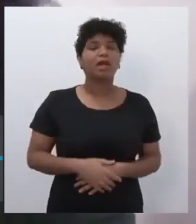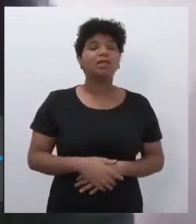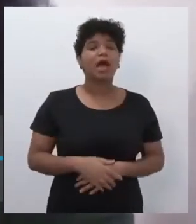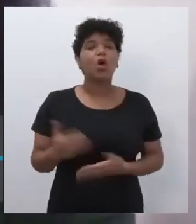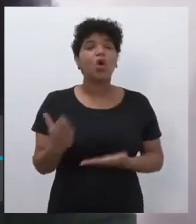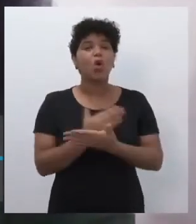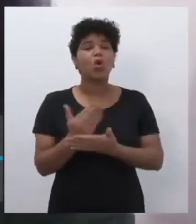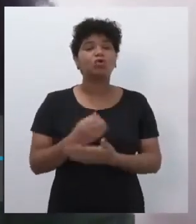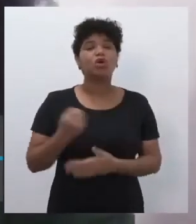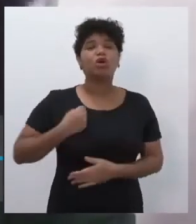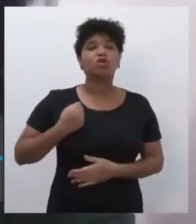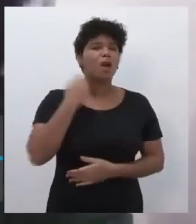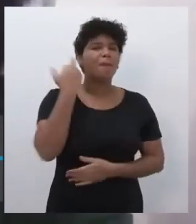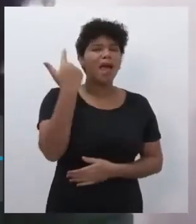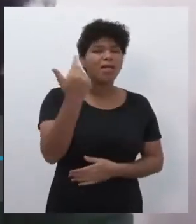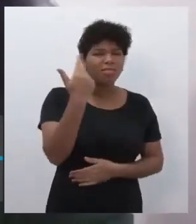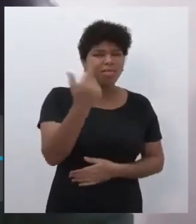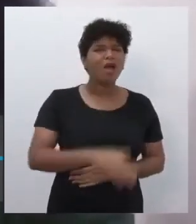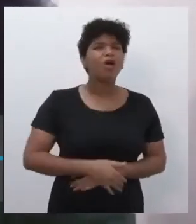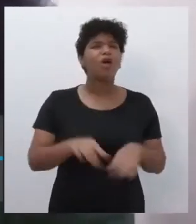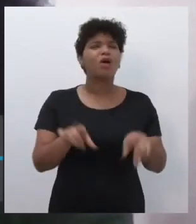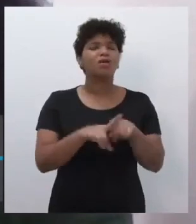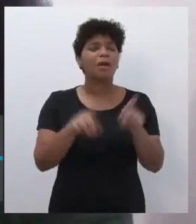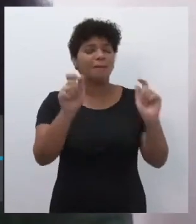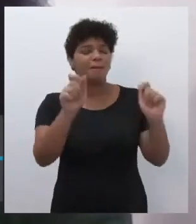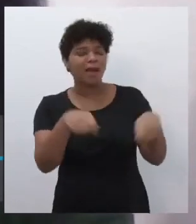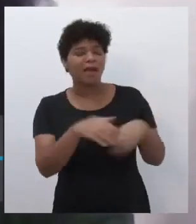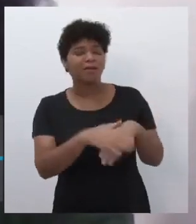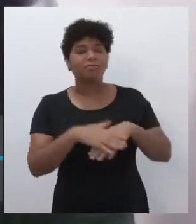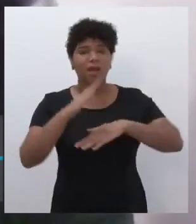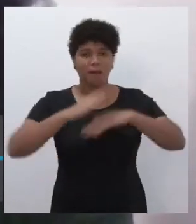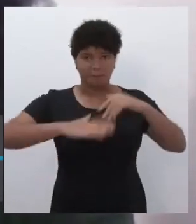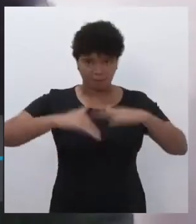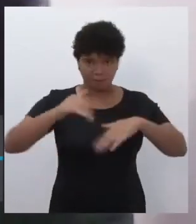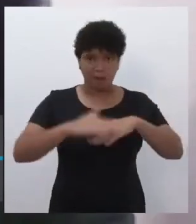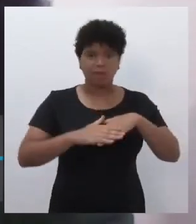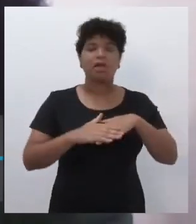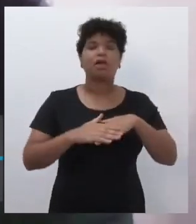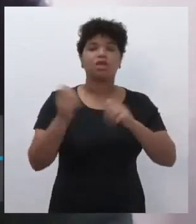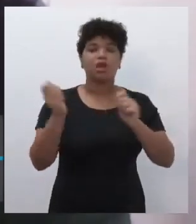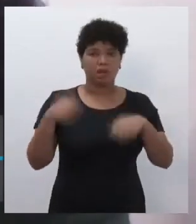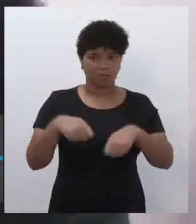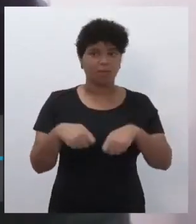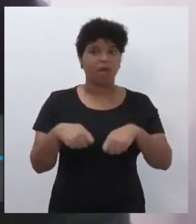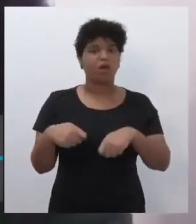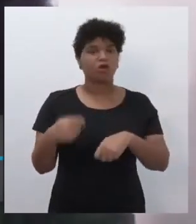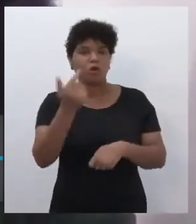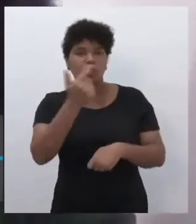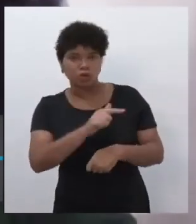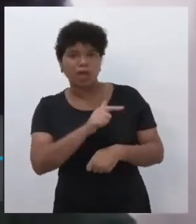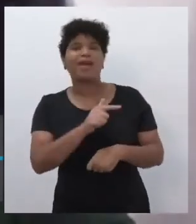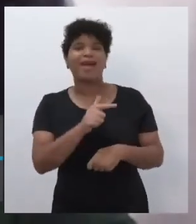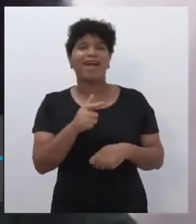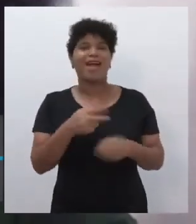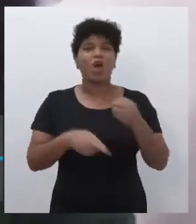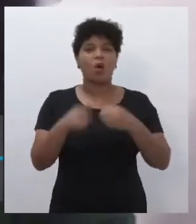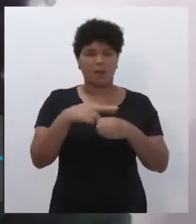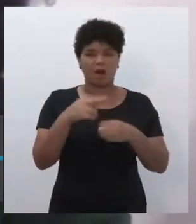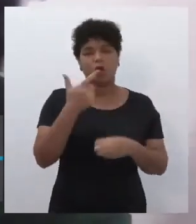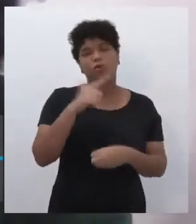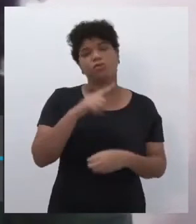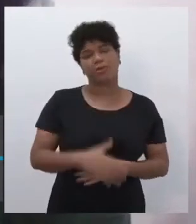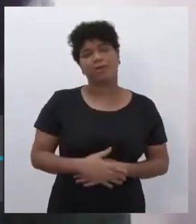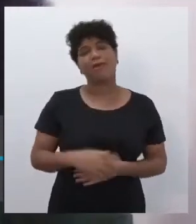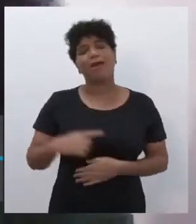o objetivo de recuperar essas habilidades que tenham ficado em defasagem. Então, nesse momento, a gente